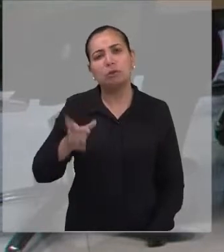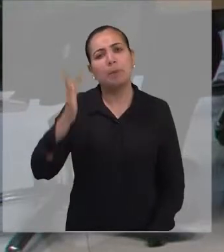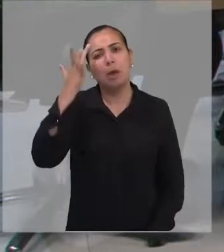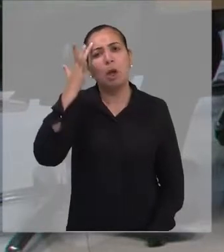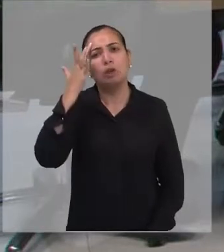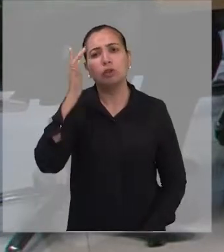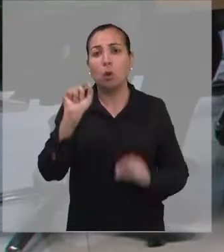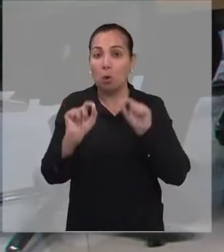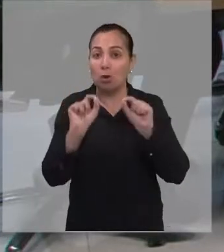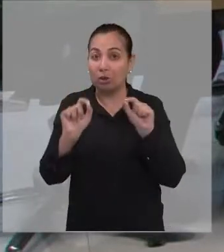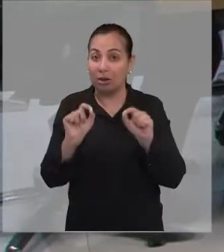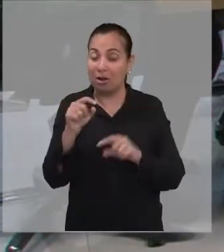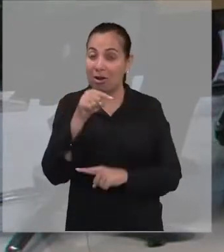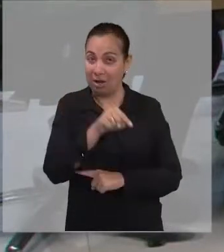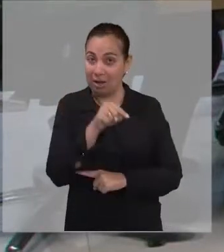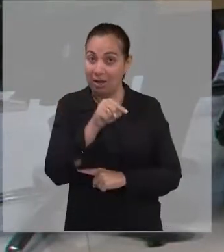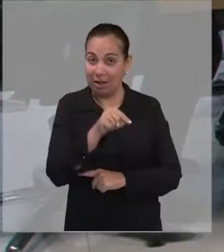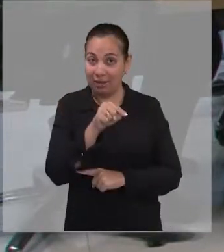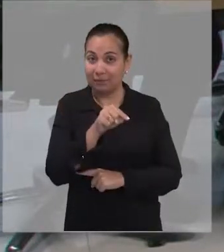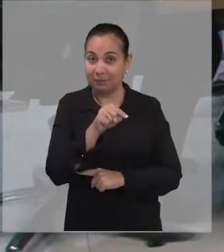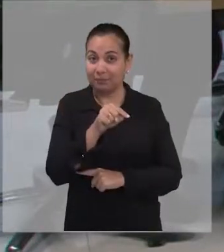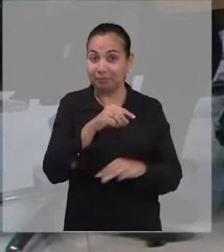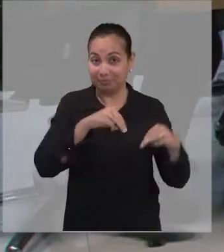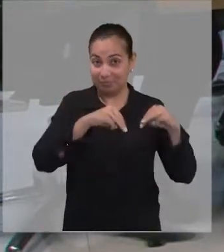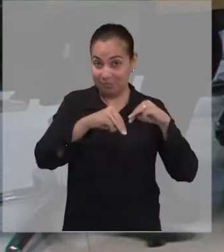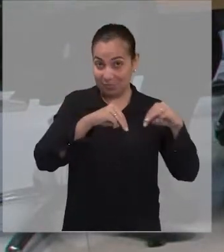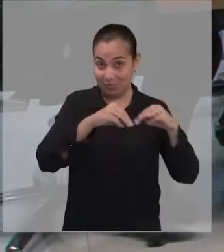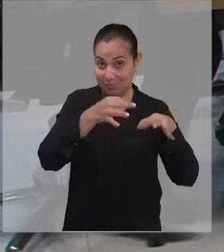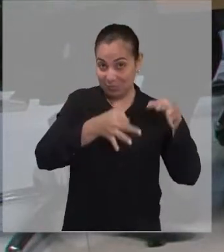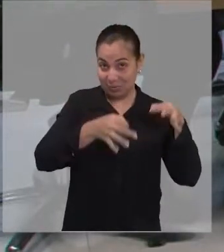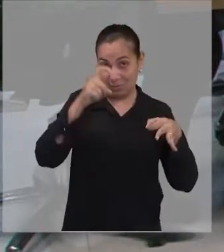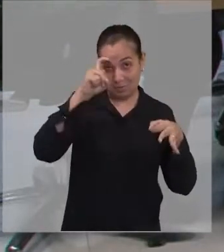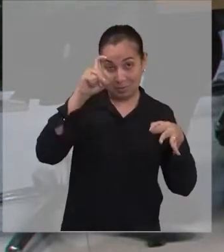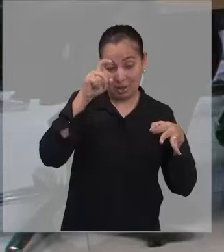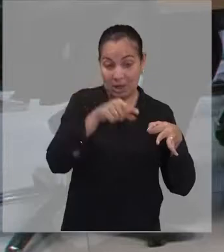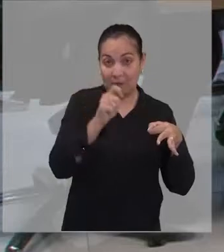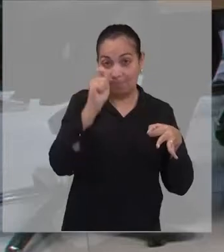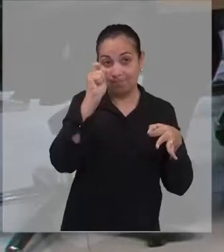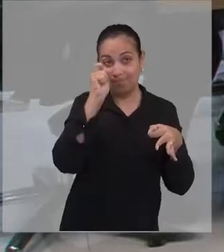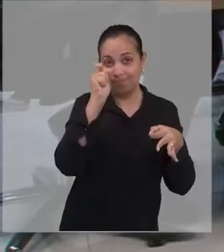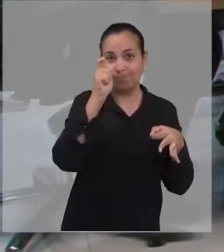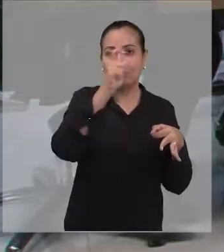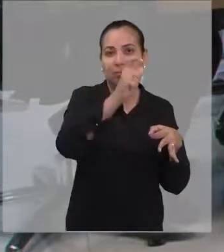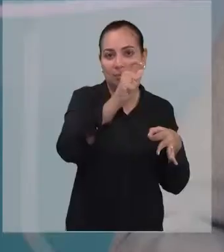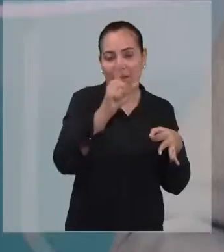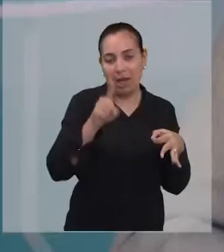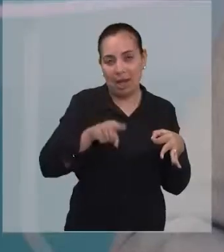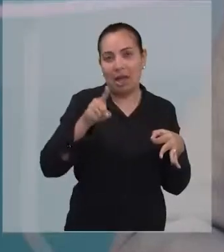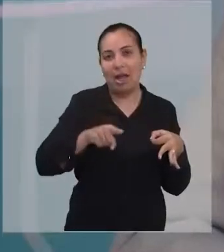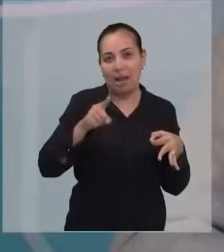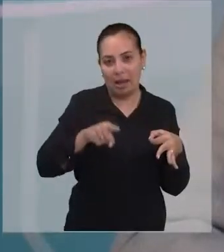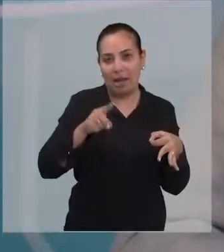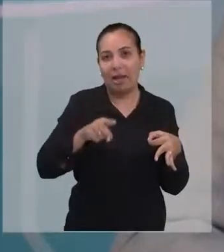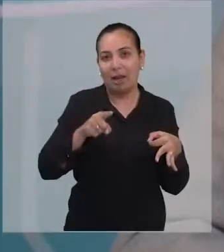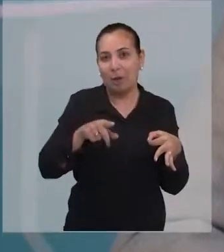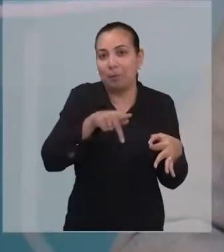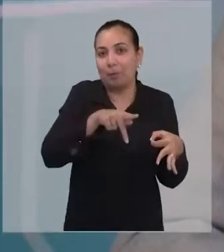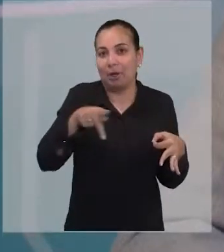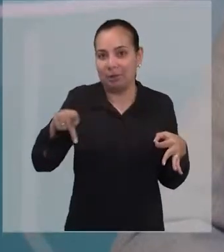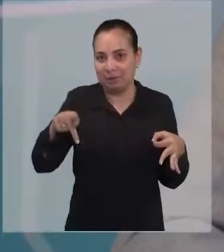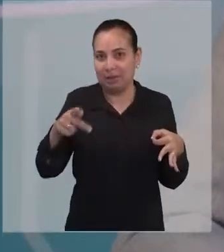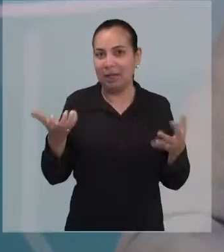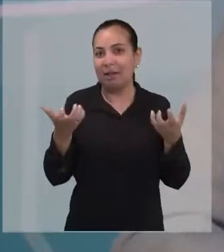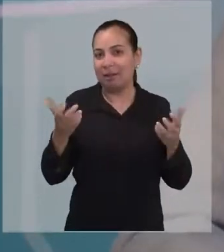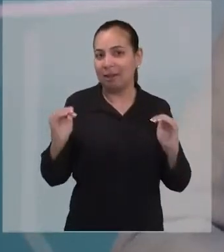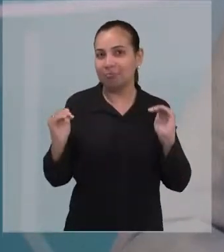do juiz, do ministro da Justiça Moro, era a presidência da República, desde que aceitou o cargo de ministro da Justiça. Acredito que